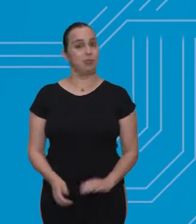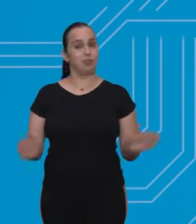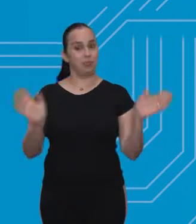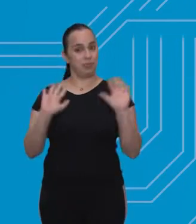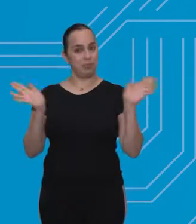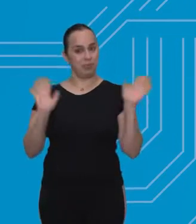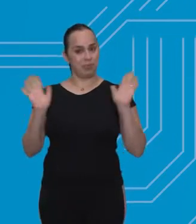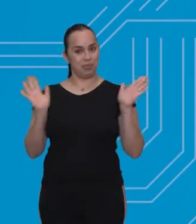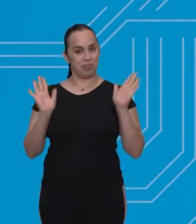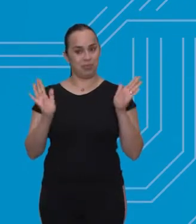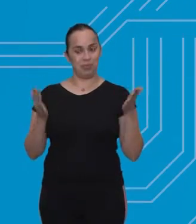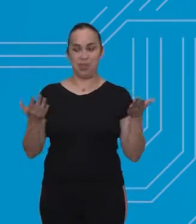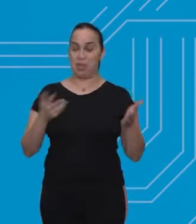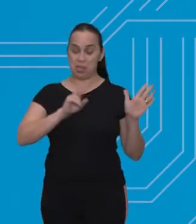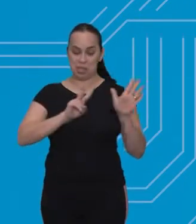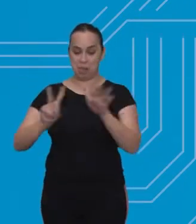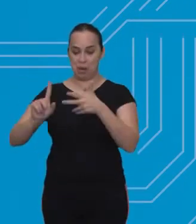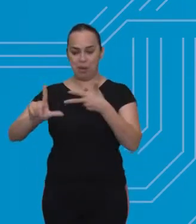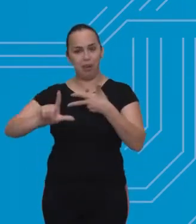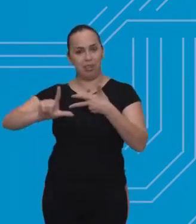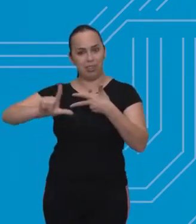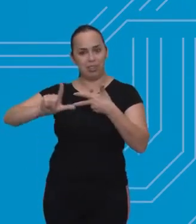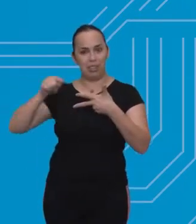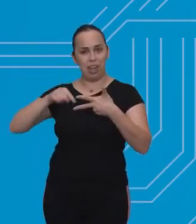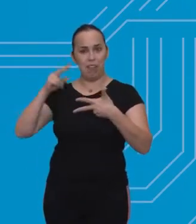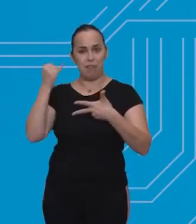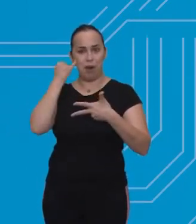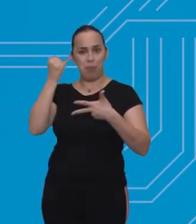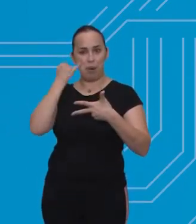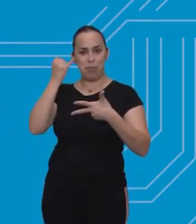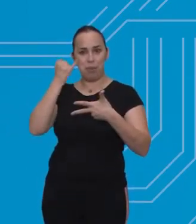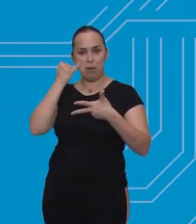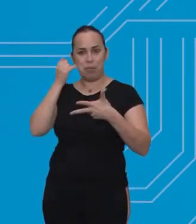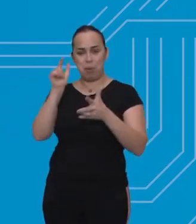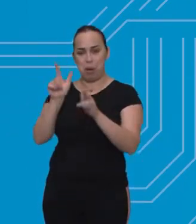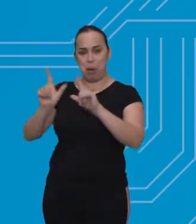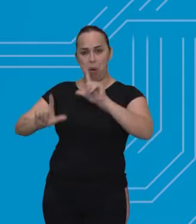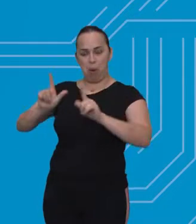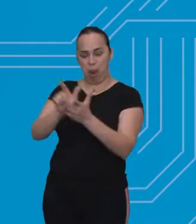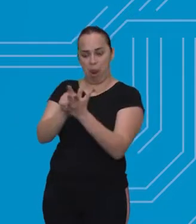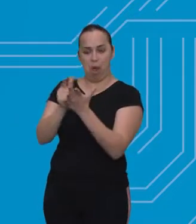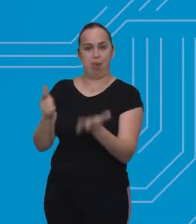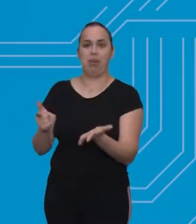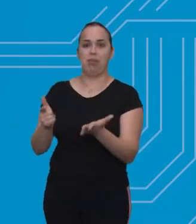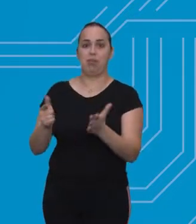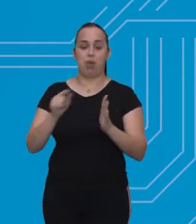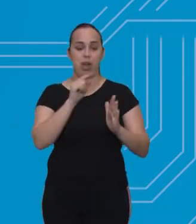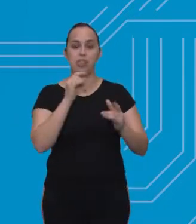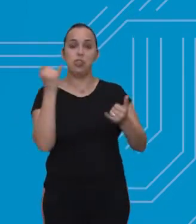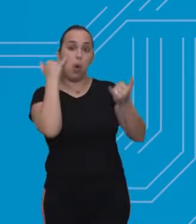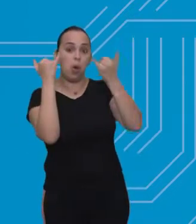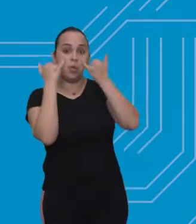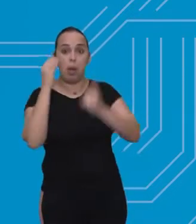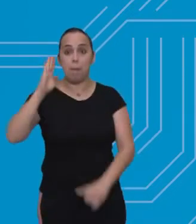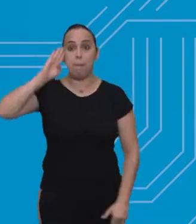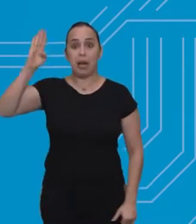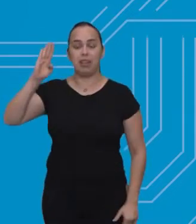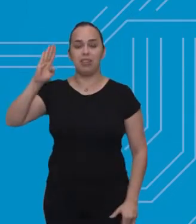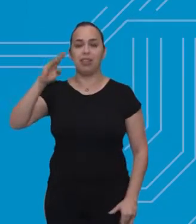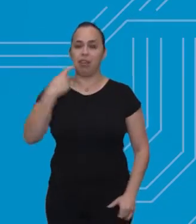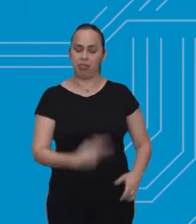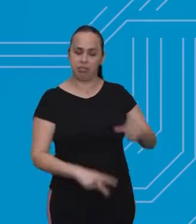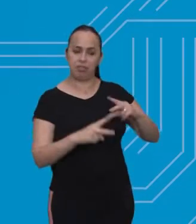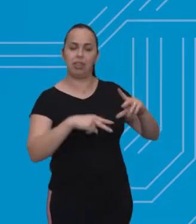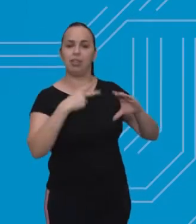o Olá está no ar o semana Legislativa o nosso telejornal com as principais notícias que marcaram a semana na Câmara